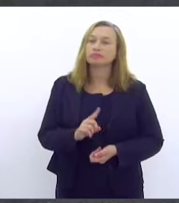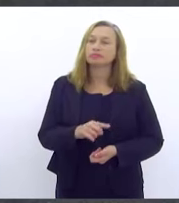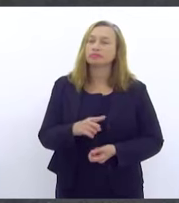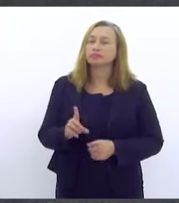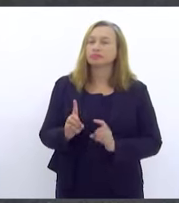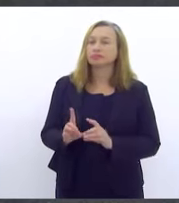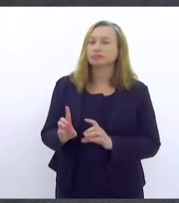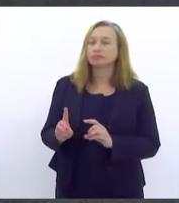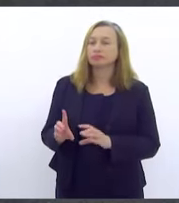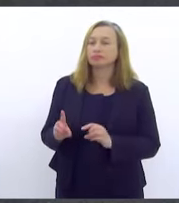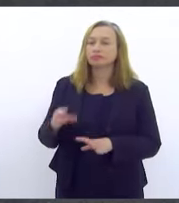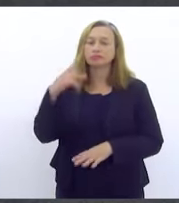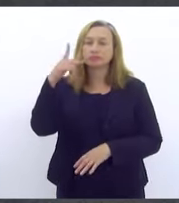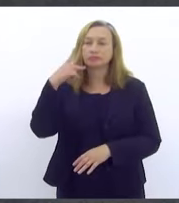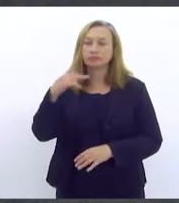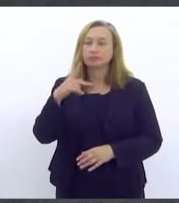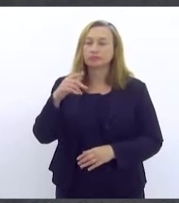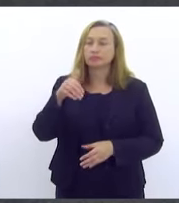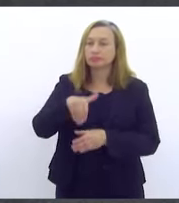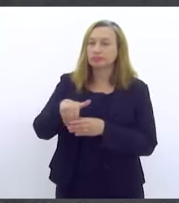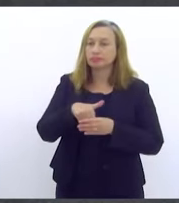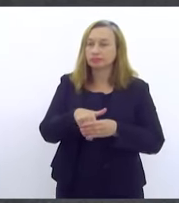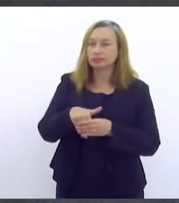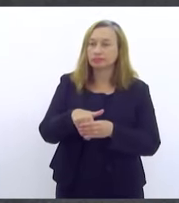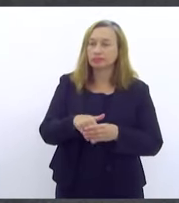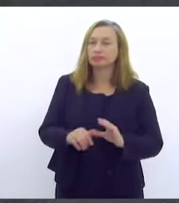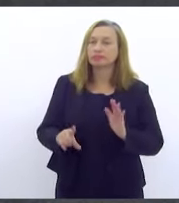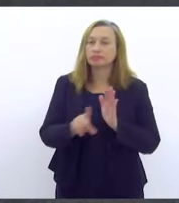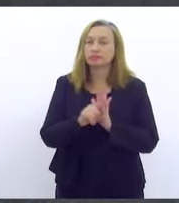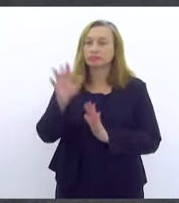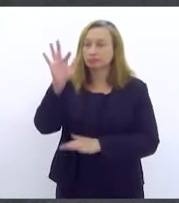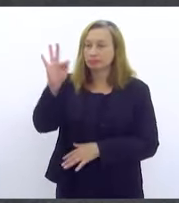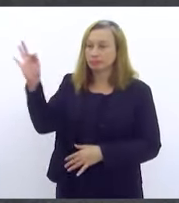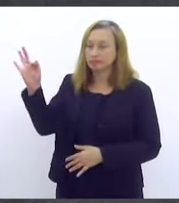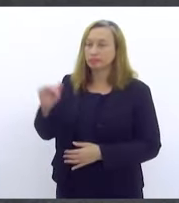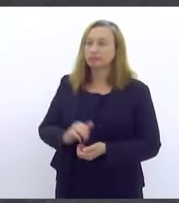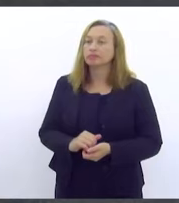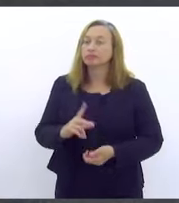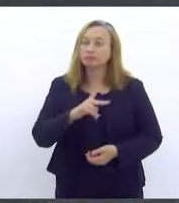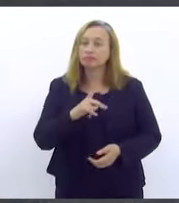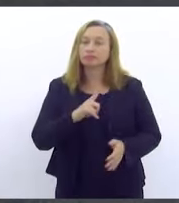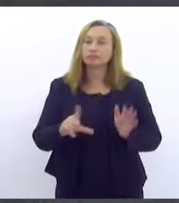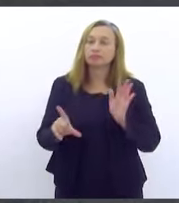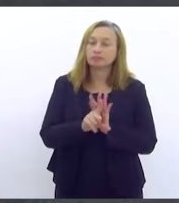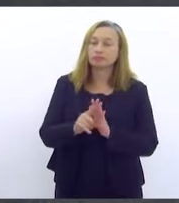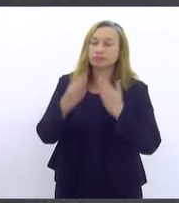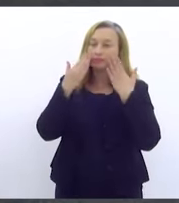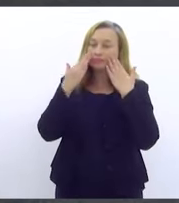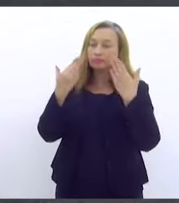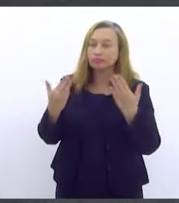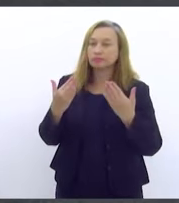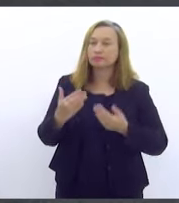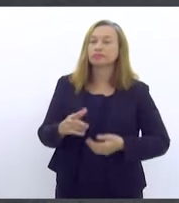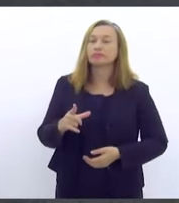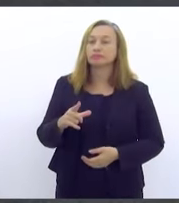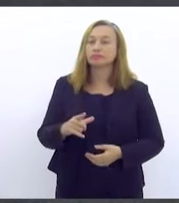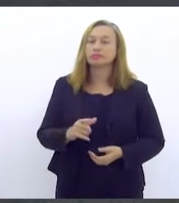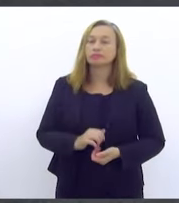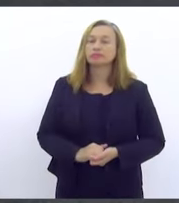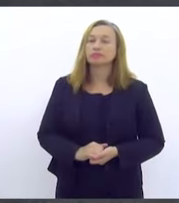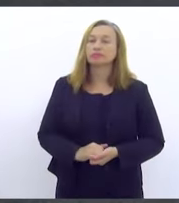doutrinação partidária eleitoral nos termos de uma lei federal. Ou seja, a própria lei que eu apresentei e que está em